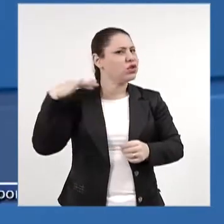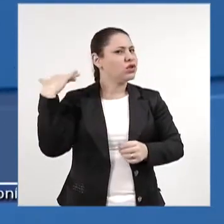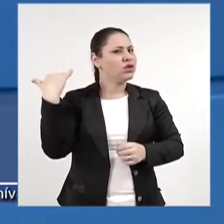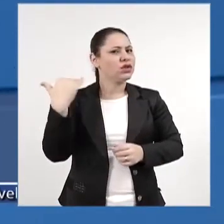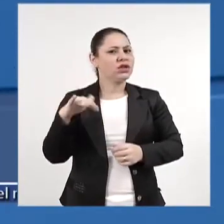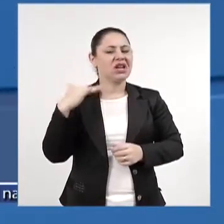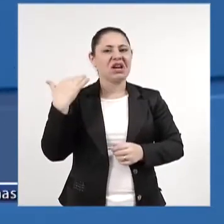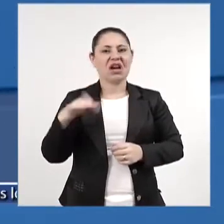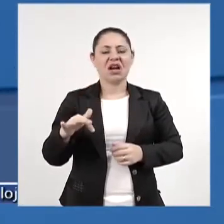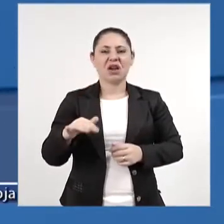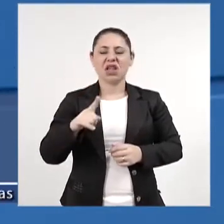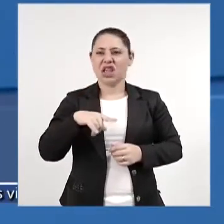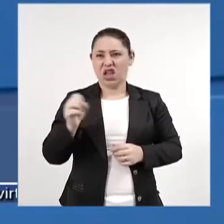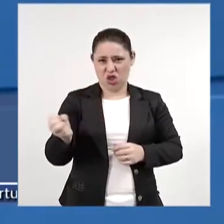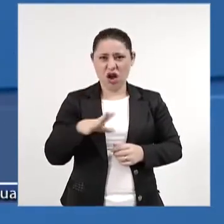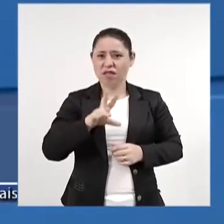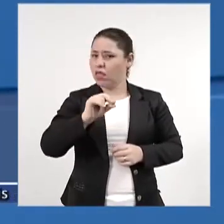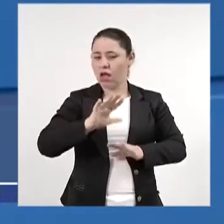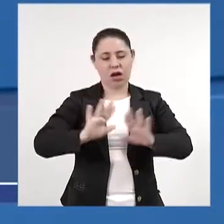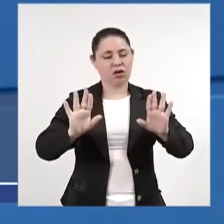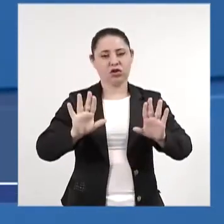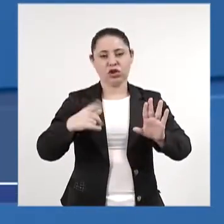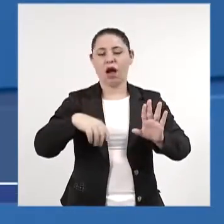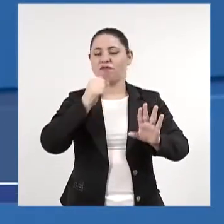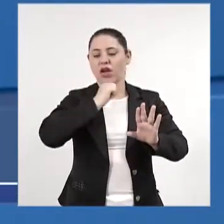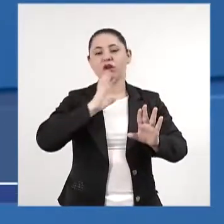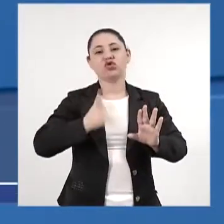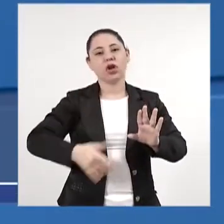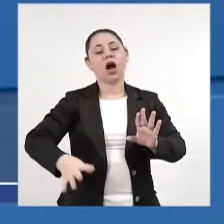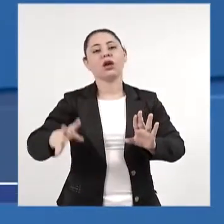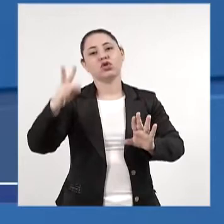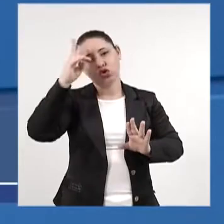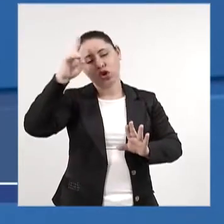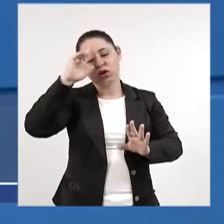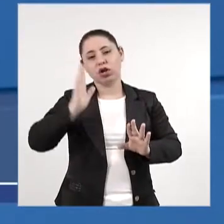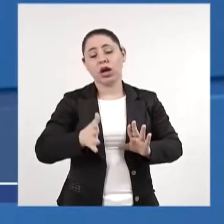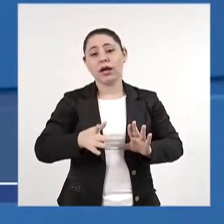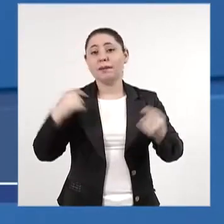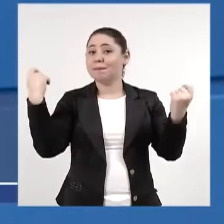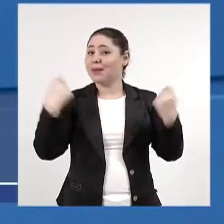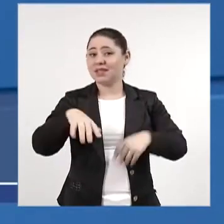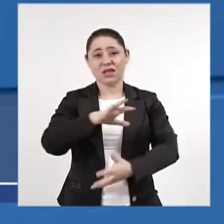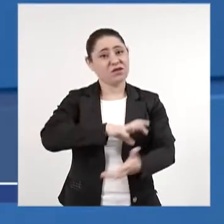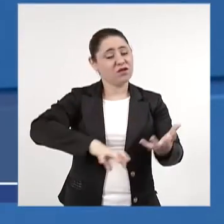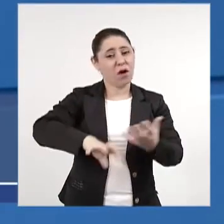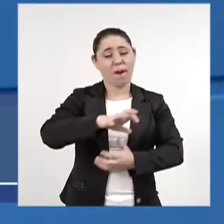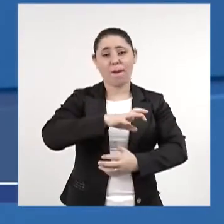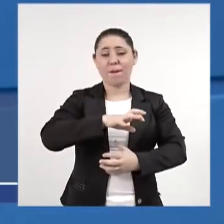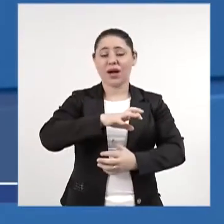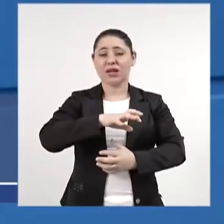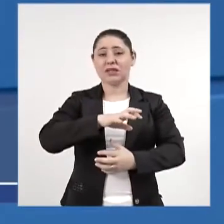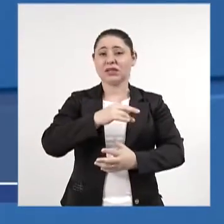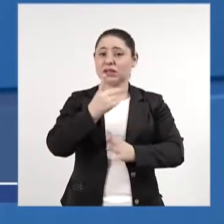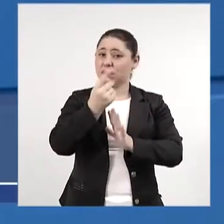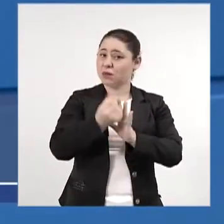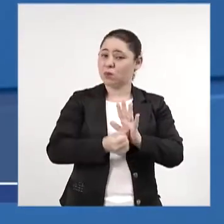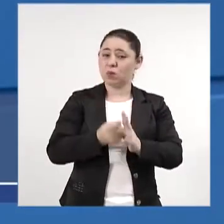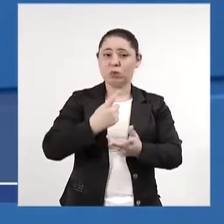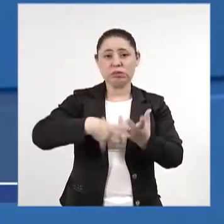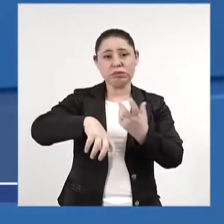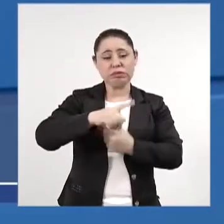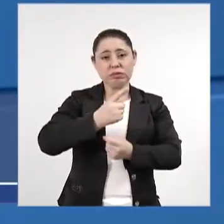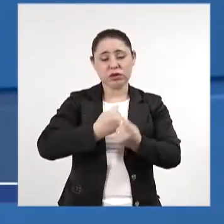é novidade, e a reforma tributária é uma necessidade para esse nosso país. Porque, eu tive a oportunidade de falar